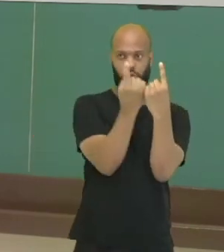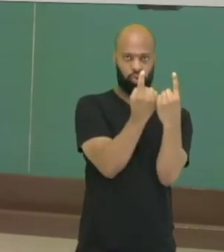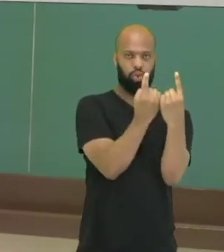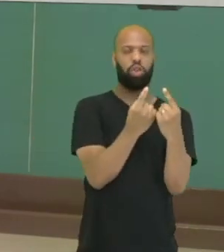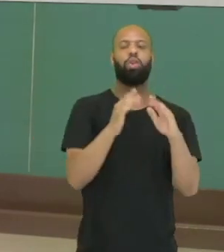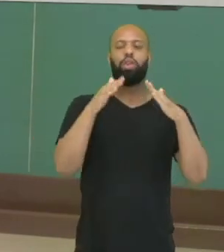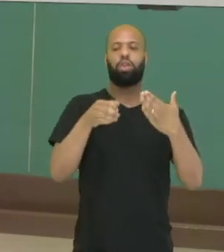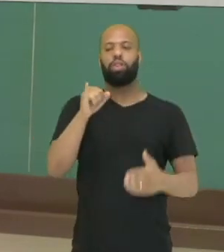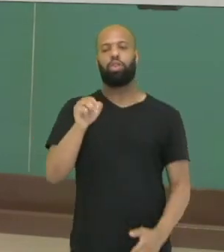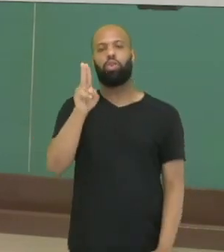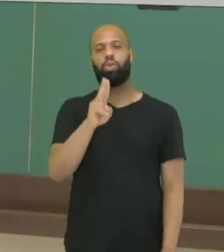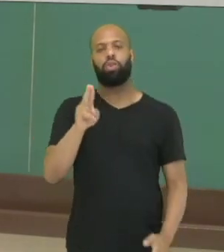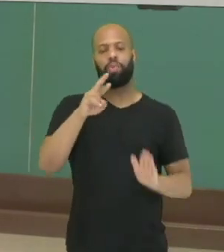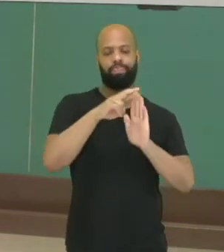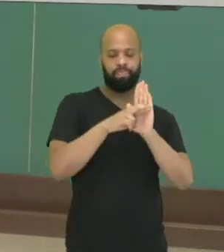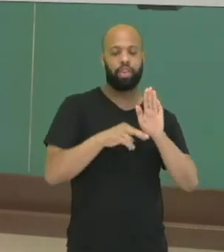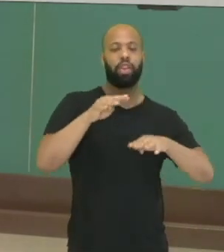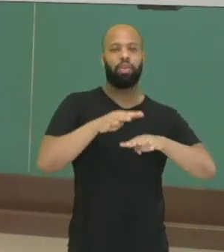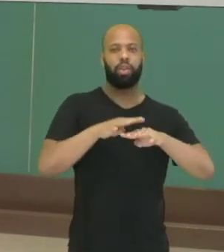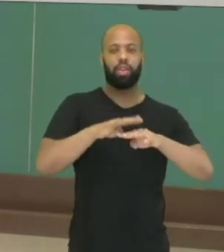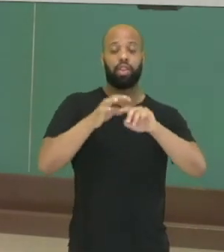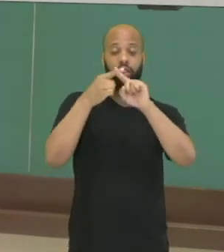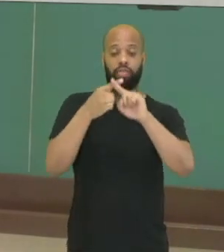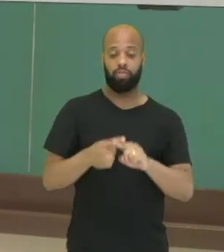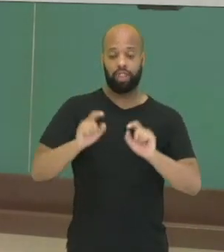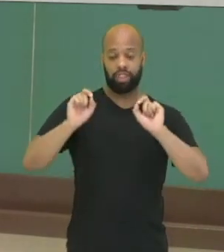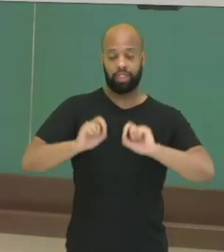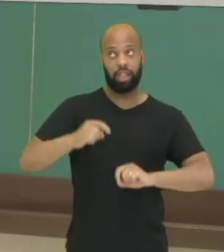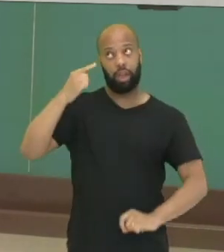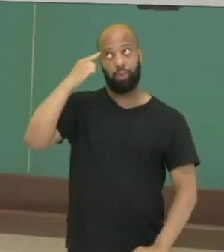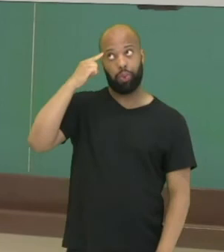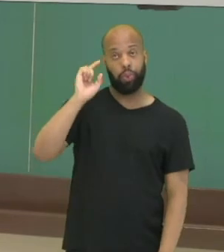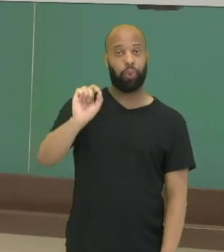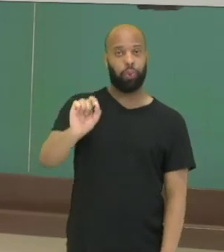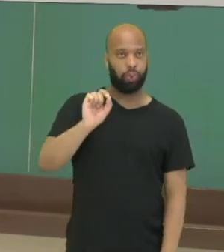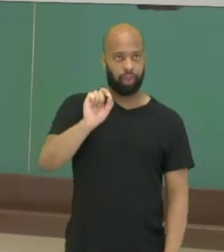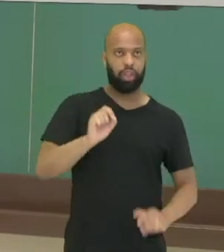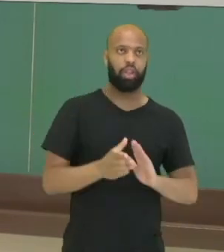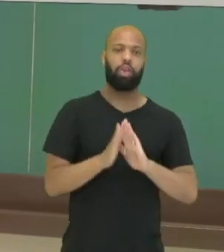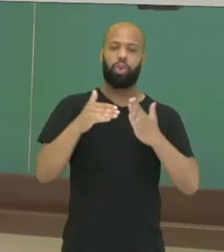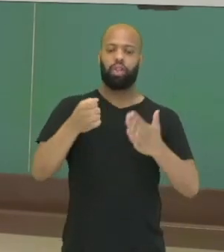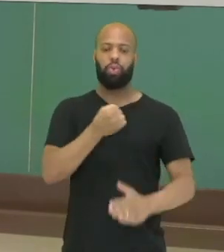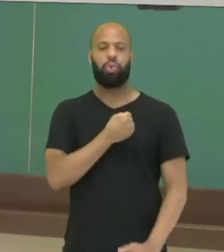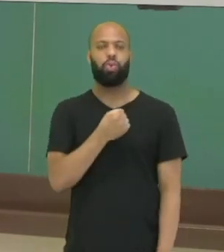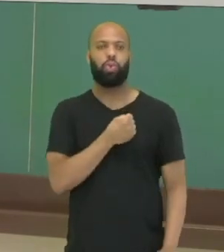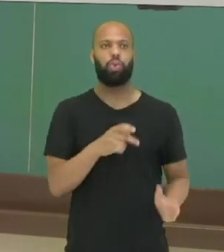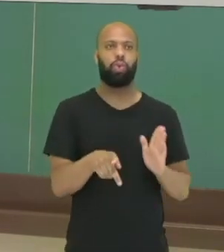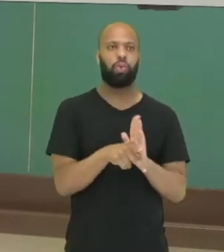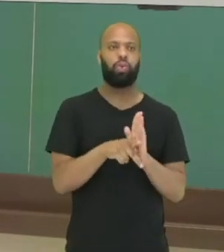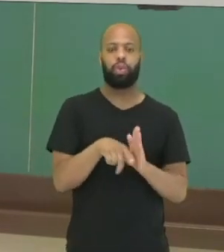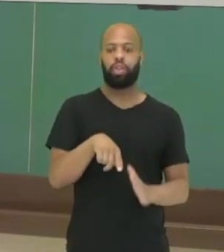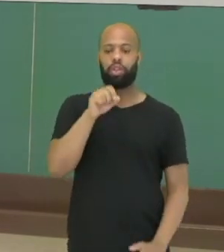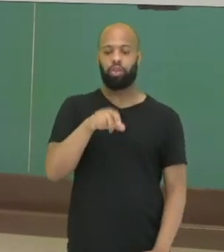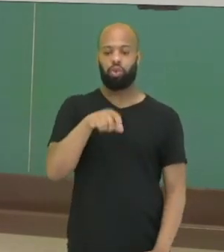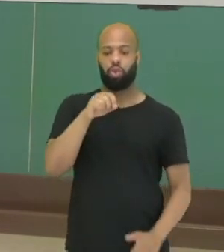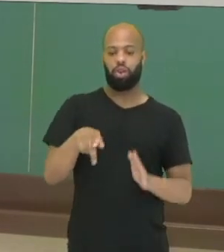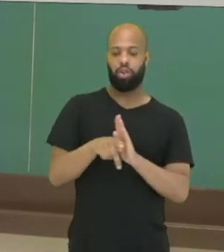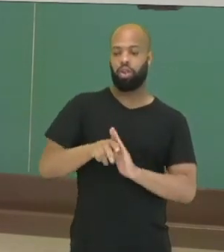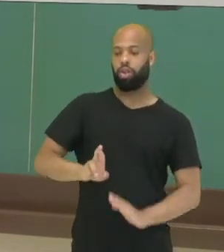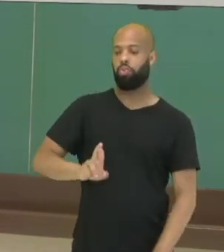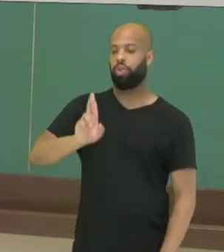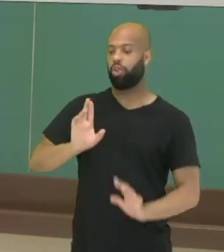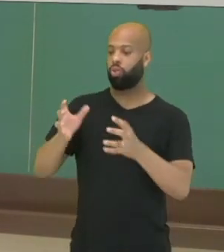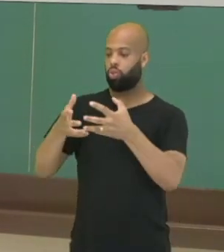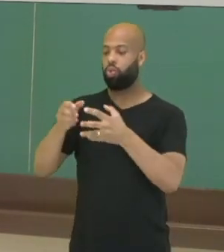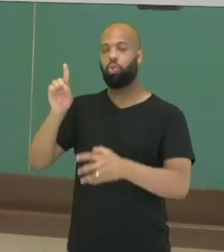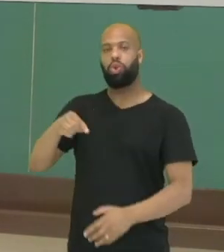princípio multiplicativo, nós temos que pensar o seguinte, o número de opções para representante da classe